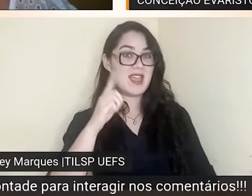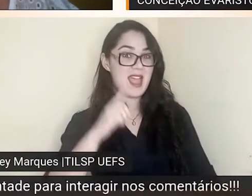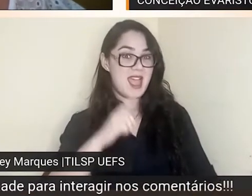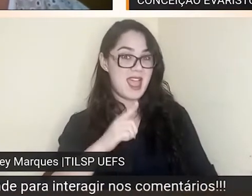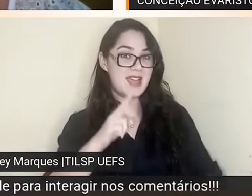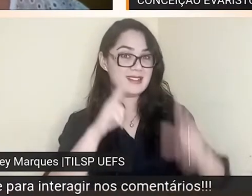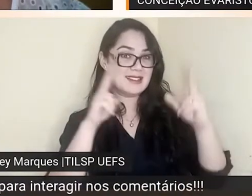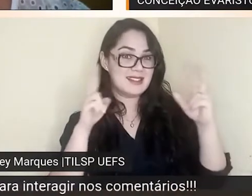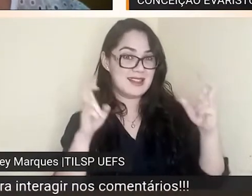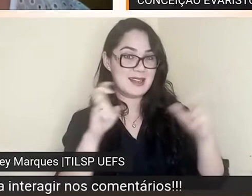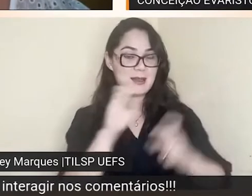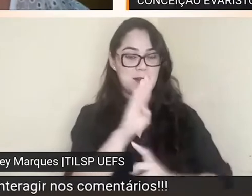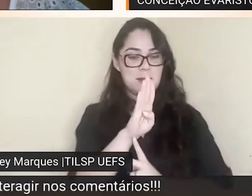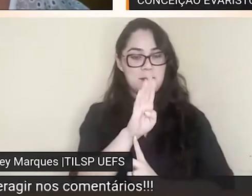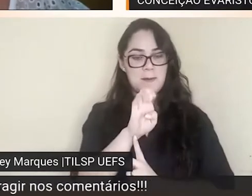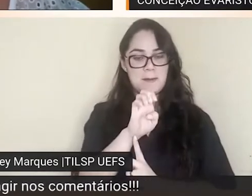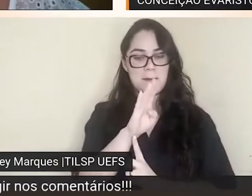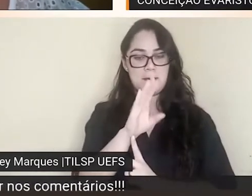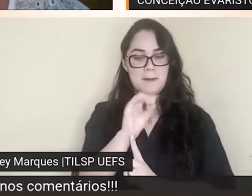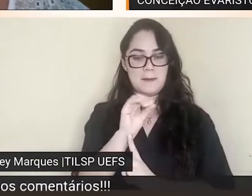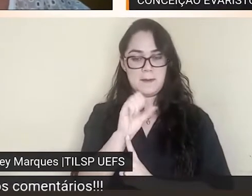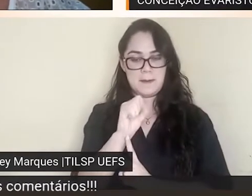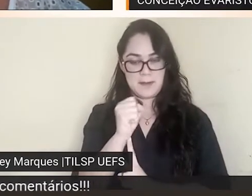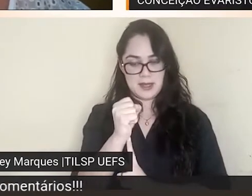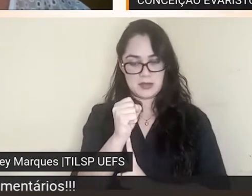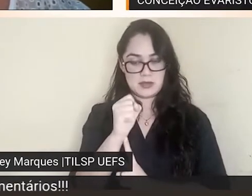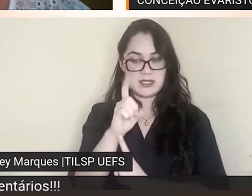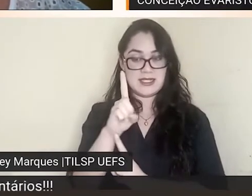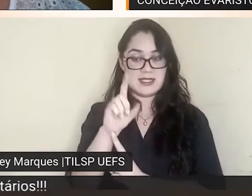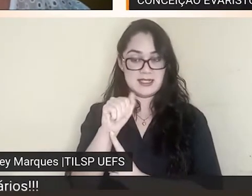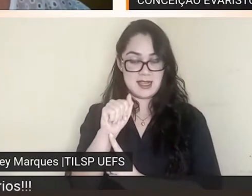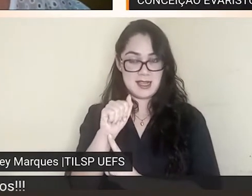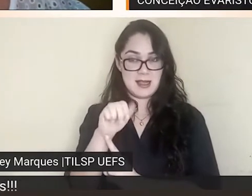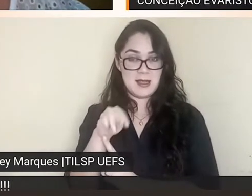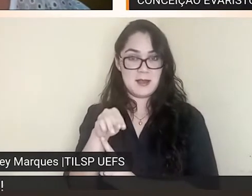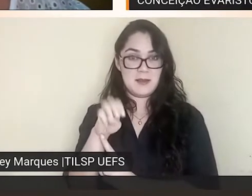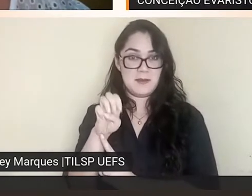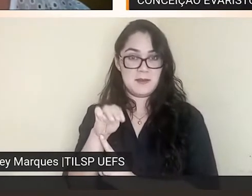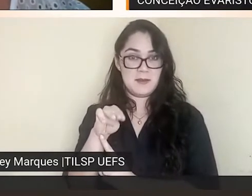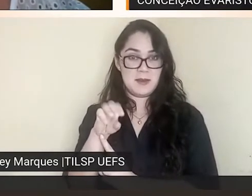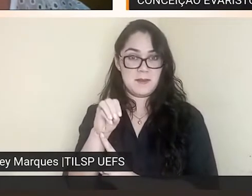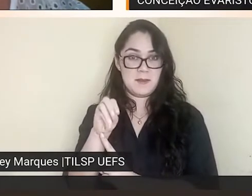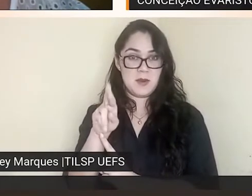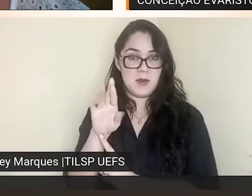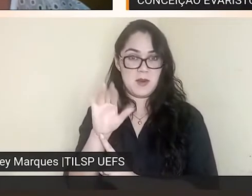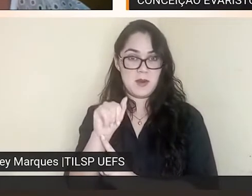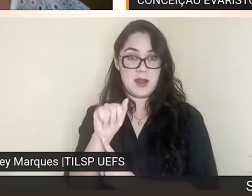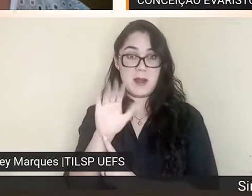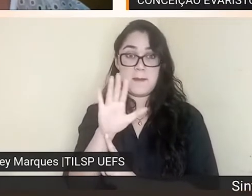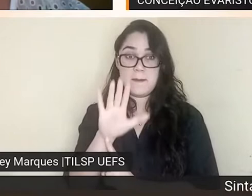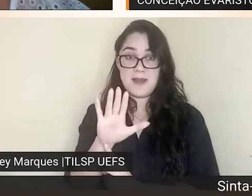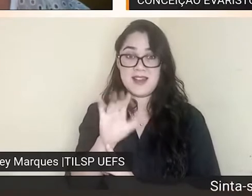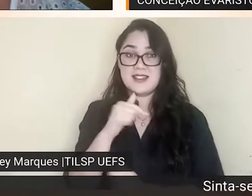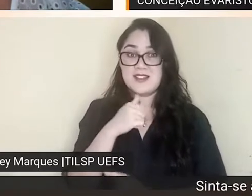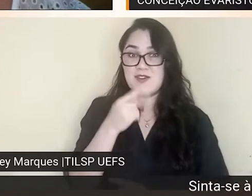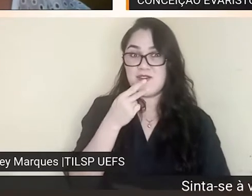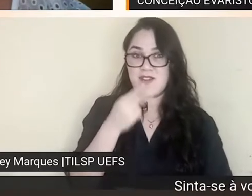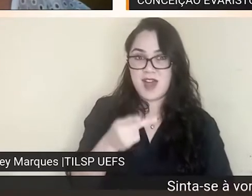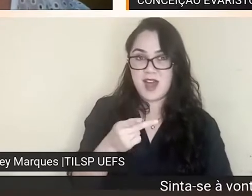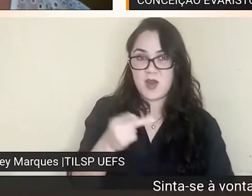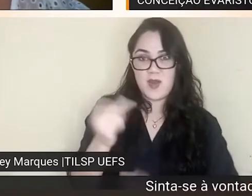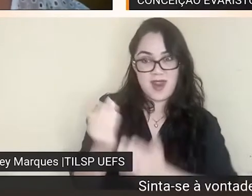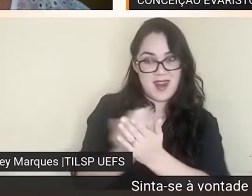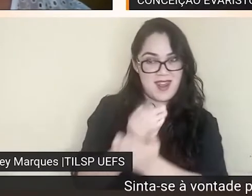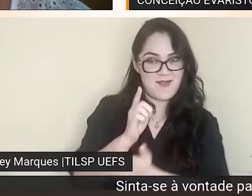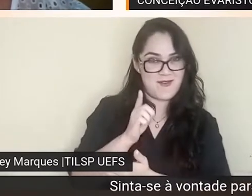Memória. Mas eu tenho dito que nada que está no Beco da Memória é verdade. E nada que